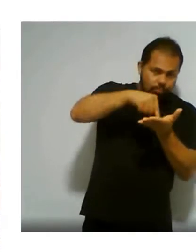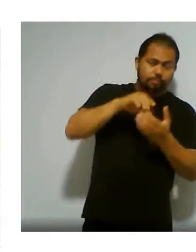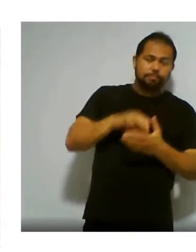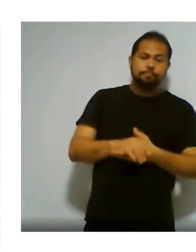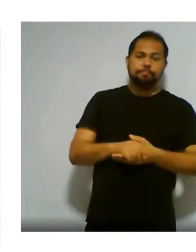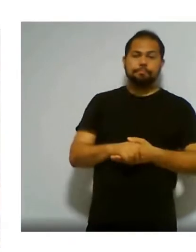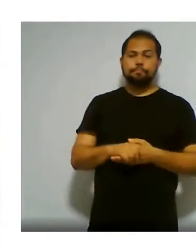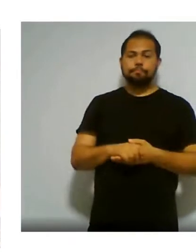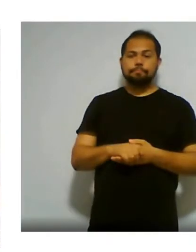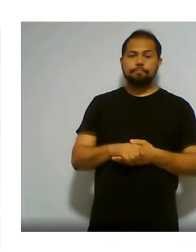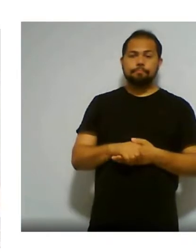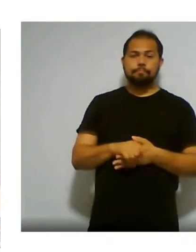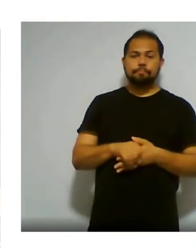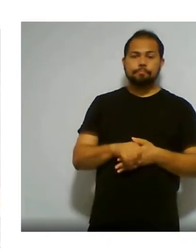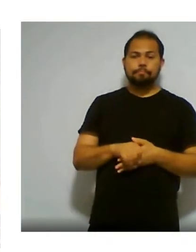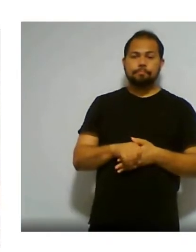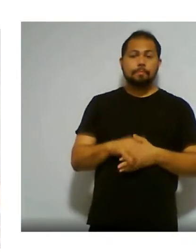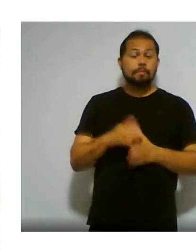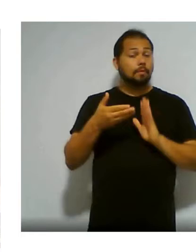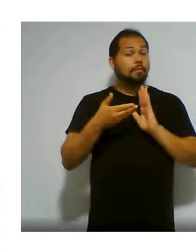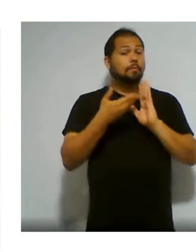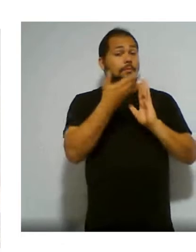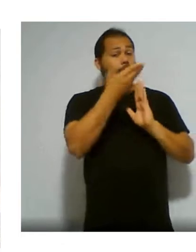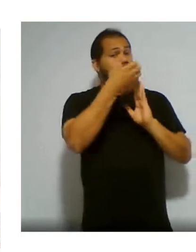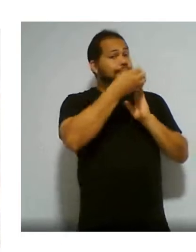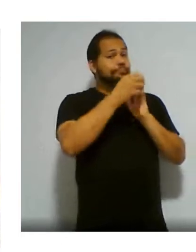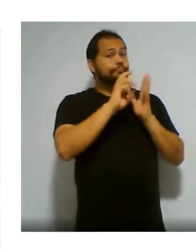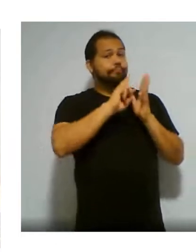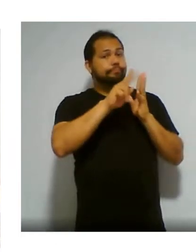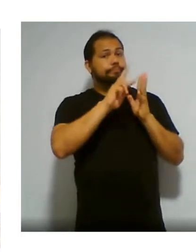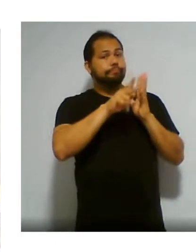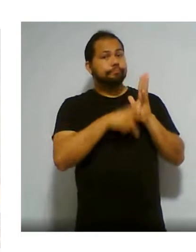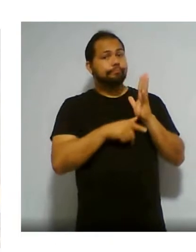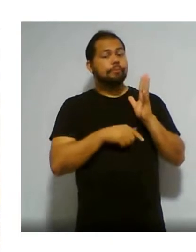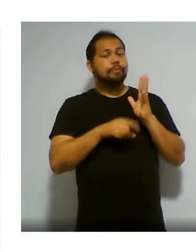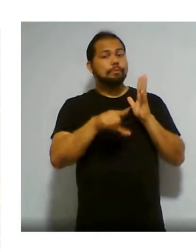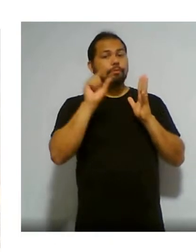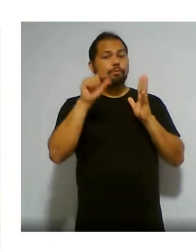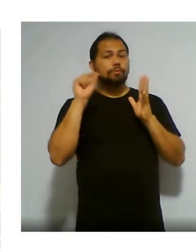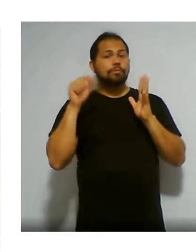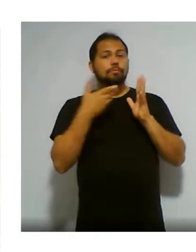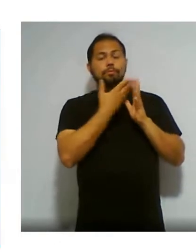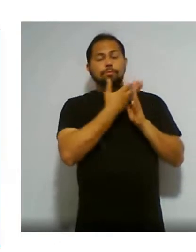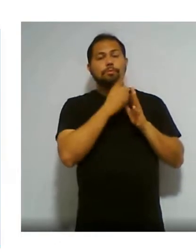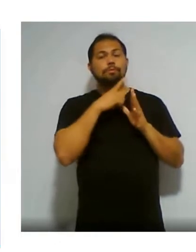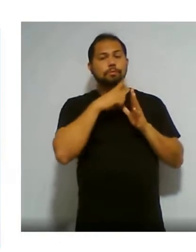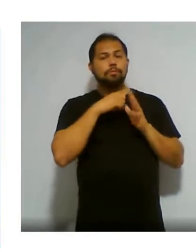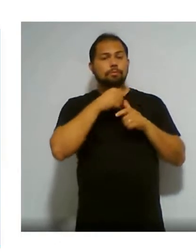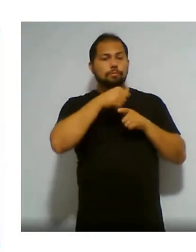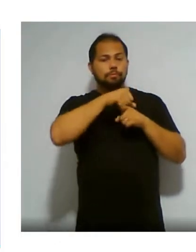Então são as possibilidades que a gente tem de espalhar a pasta térmica.